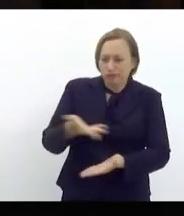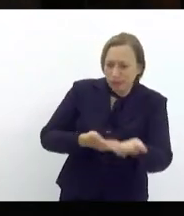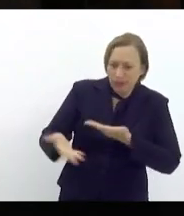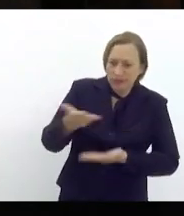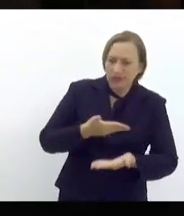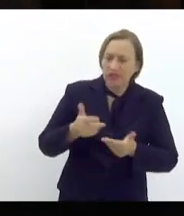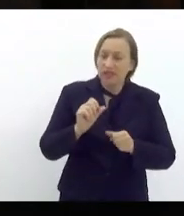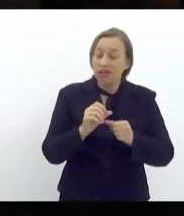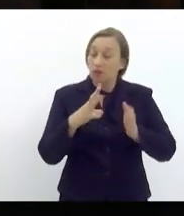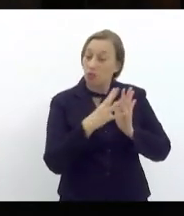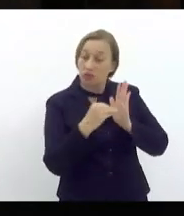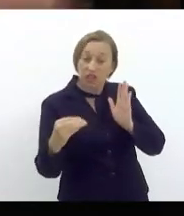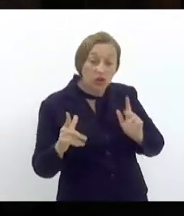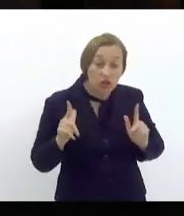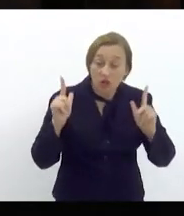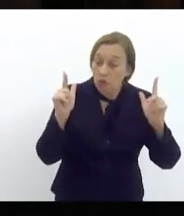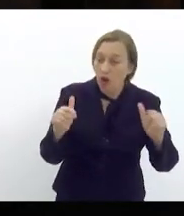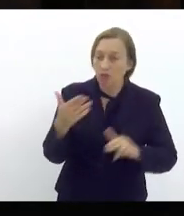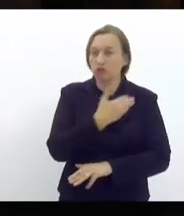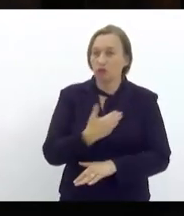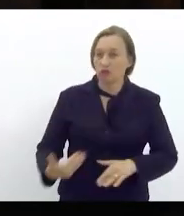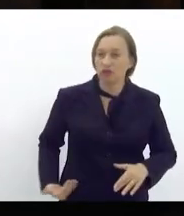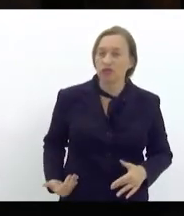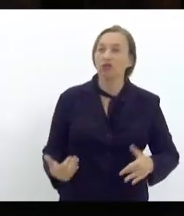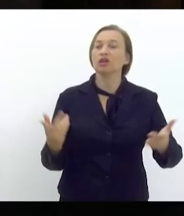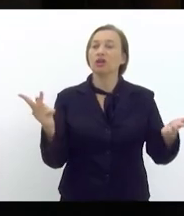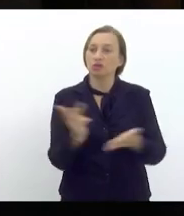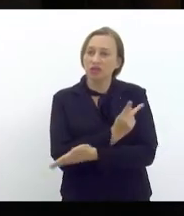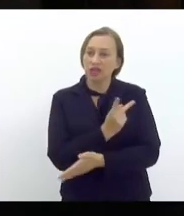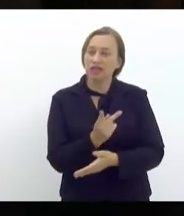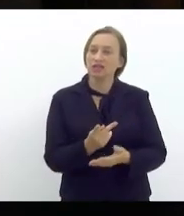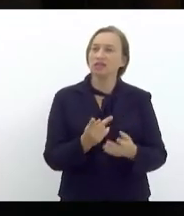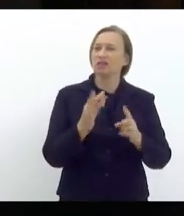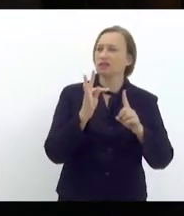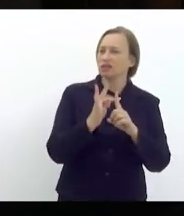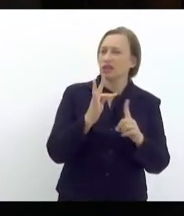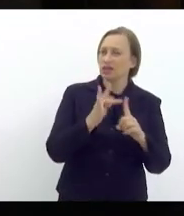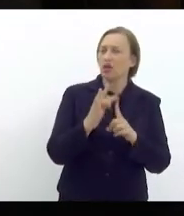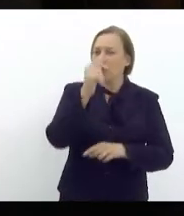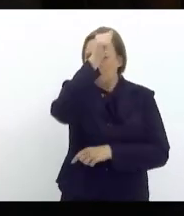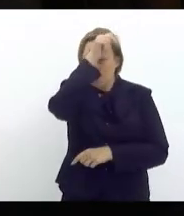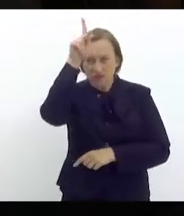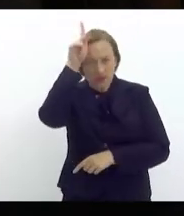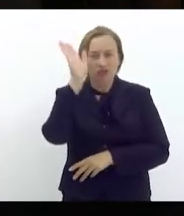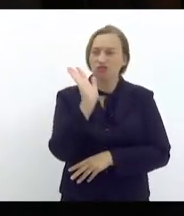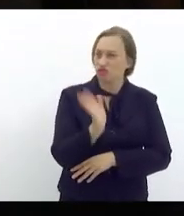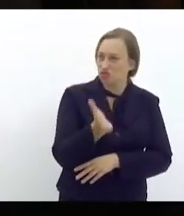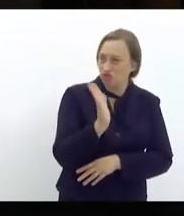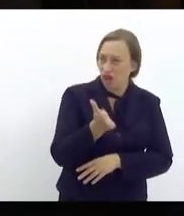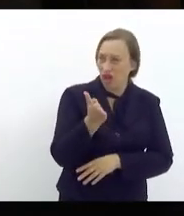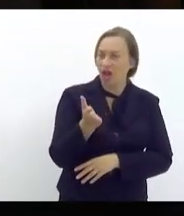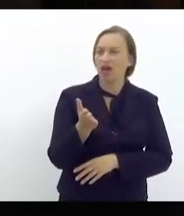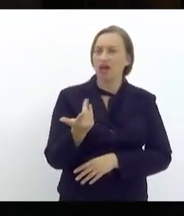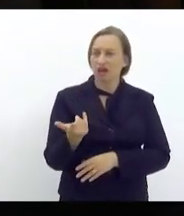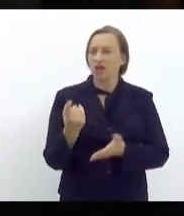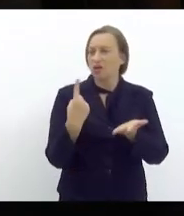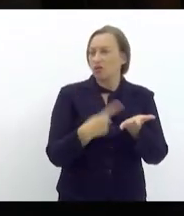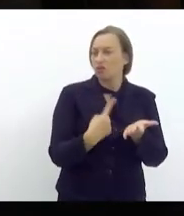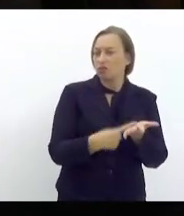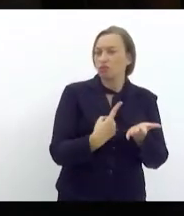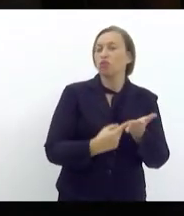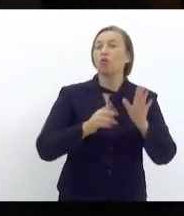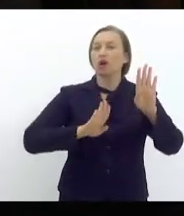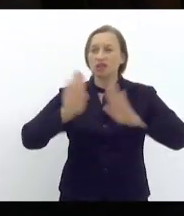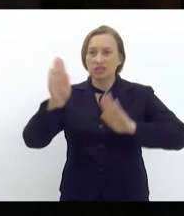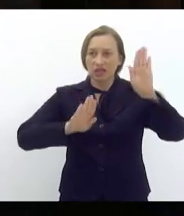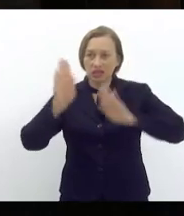esse mesmo modelo nas cidades como é o que acontece em Teresópolis na qual o prefeito já agendou a licitação para